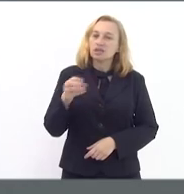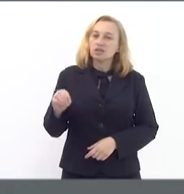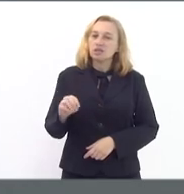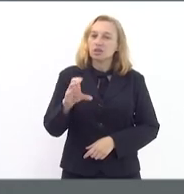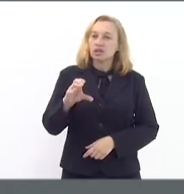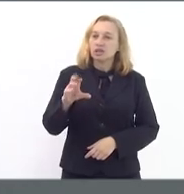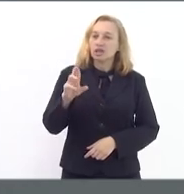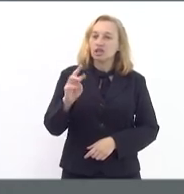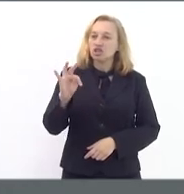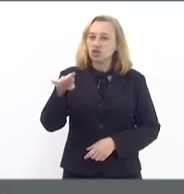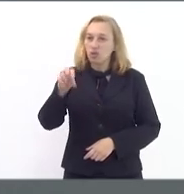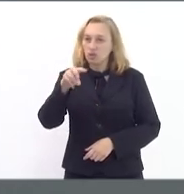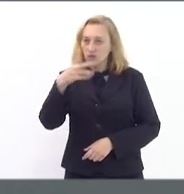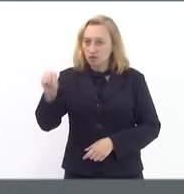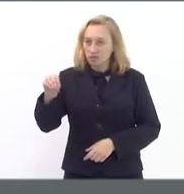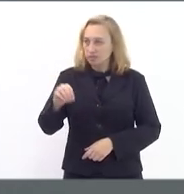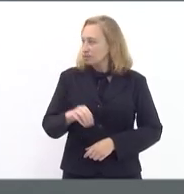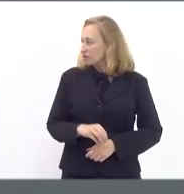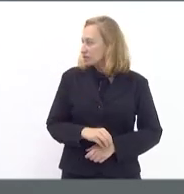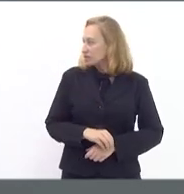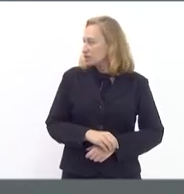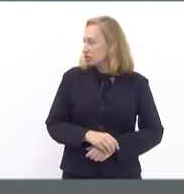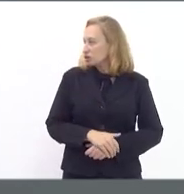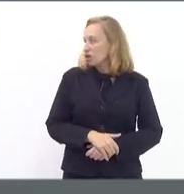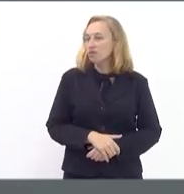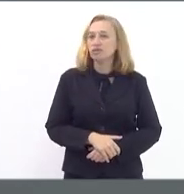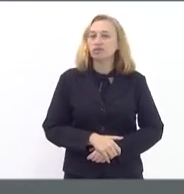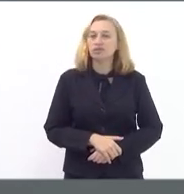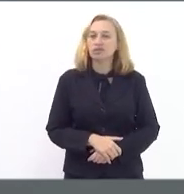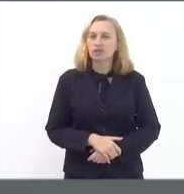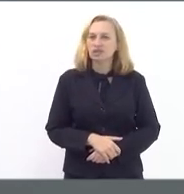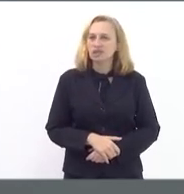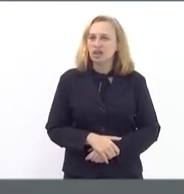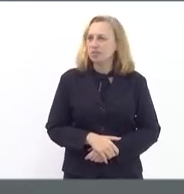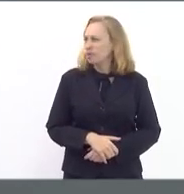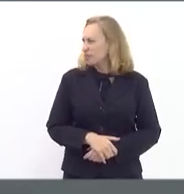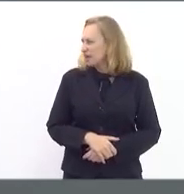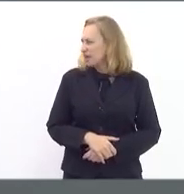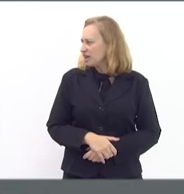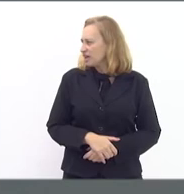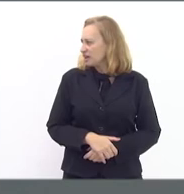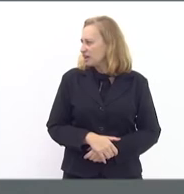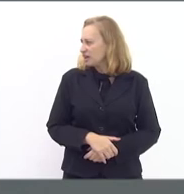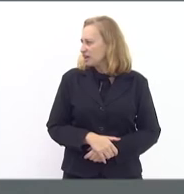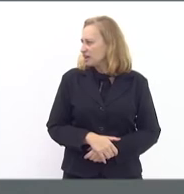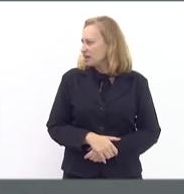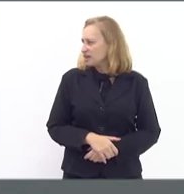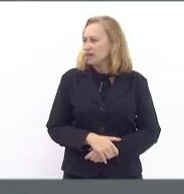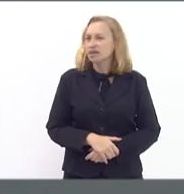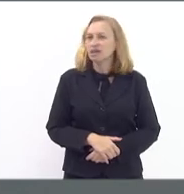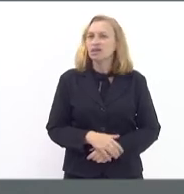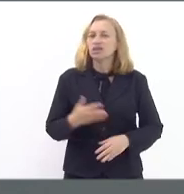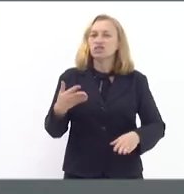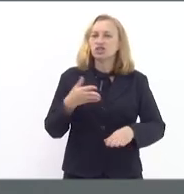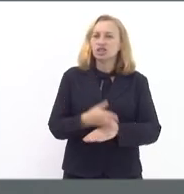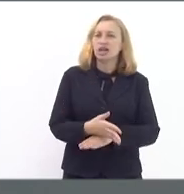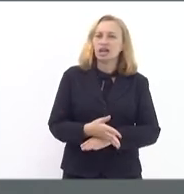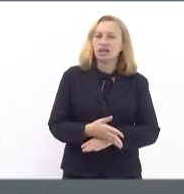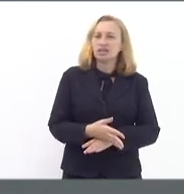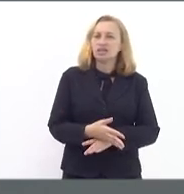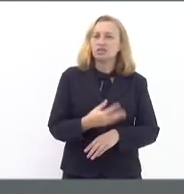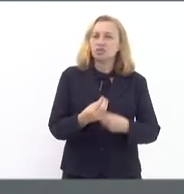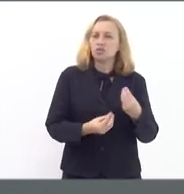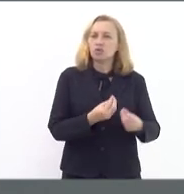E aí as mulheres são prestações limpas como ela estava na nossa chegada e como ela ficou